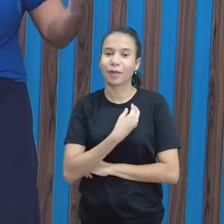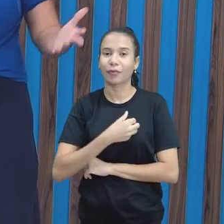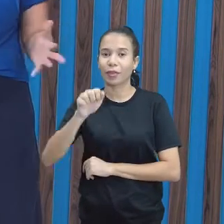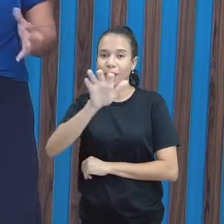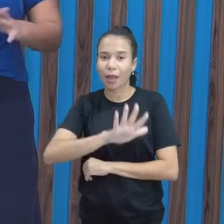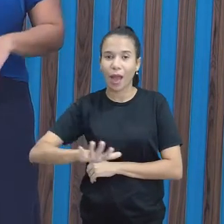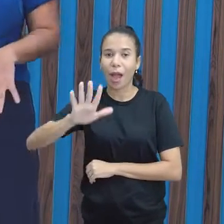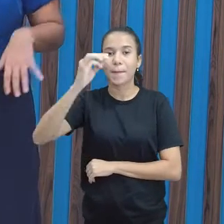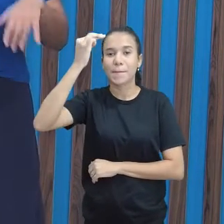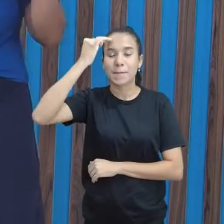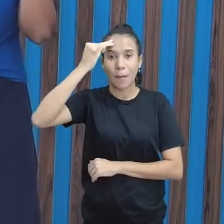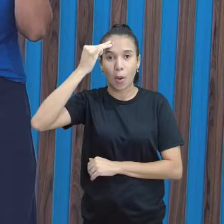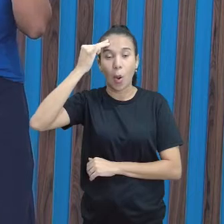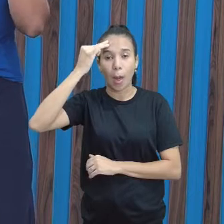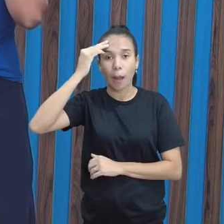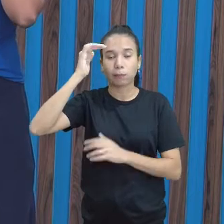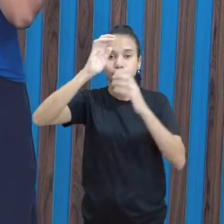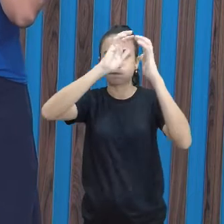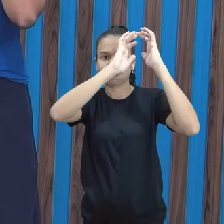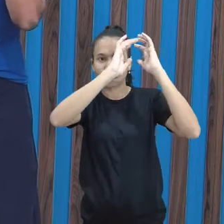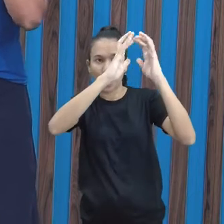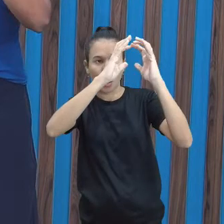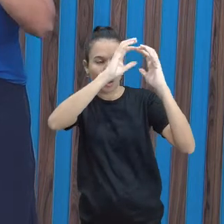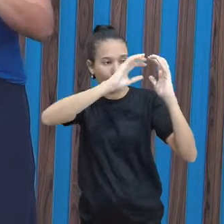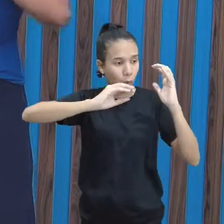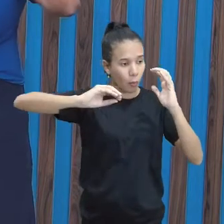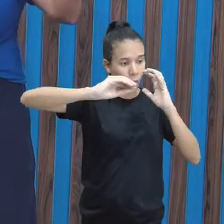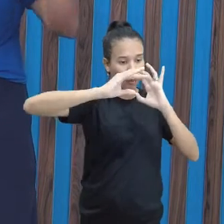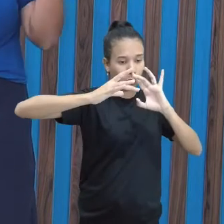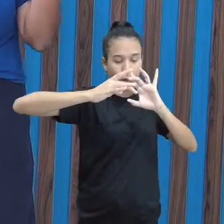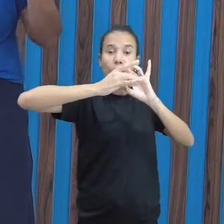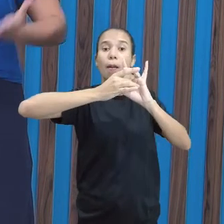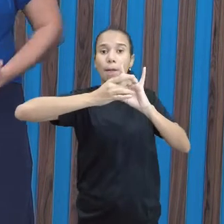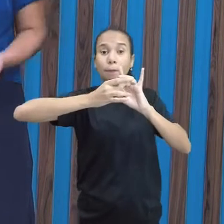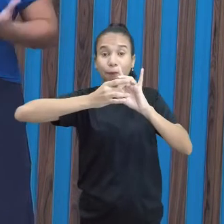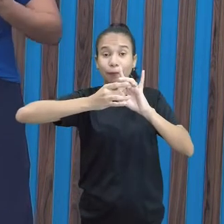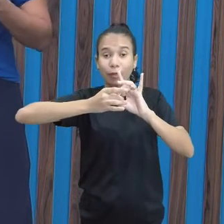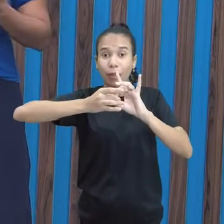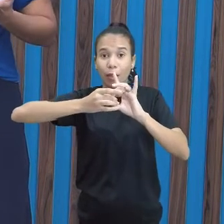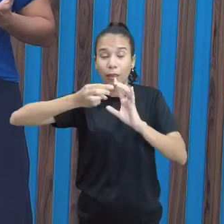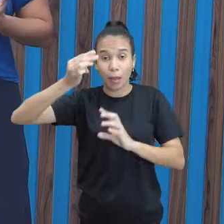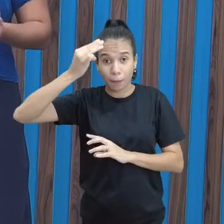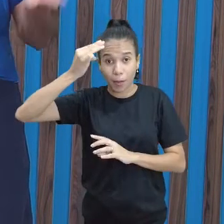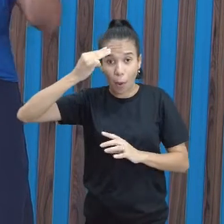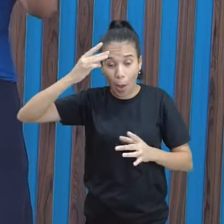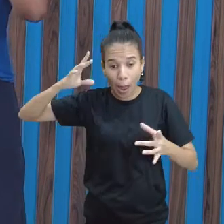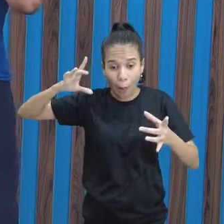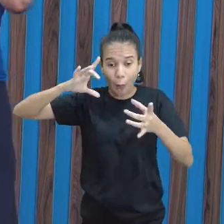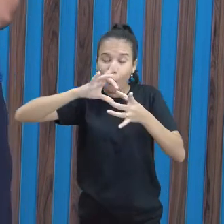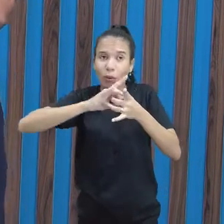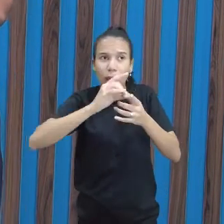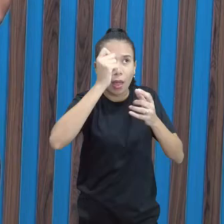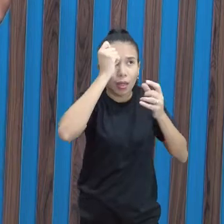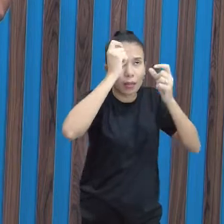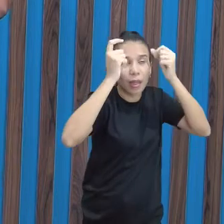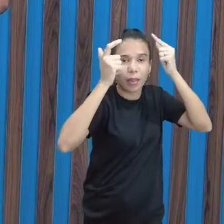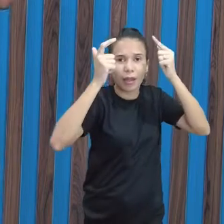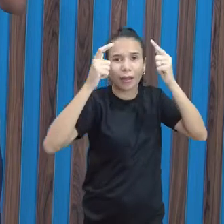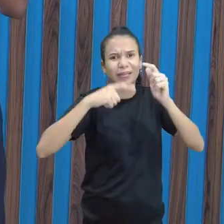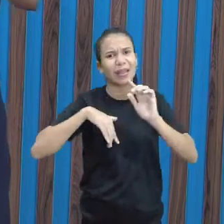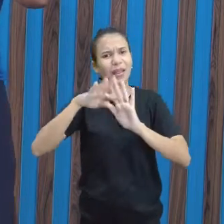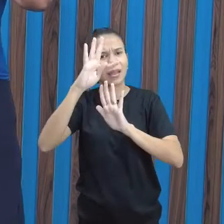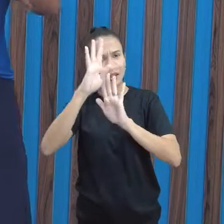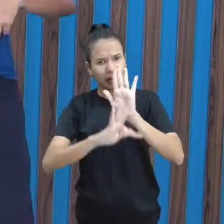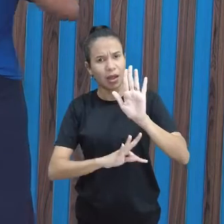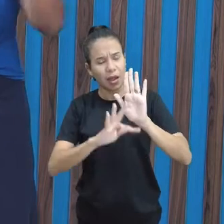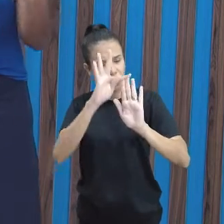de memória e o entrelaçamento da memória com a ficção. Vocês sabiam que tem textos